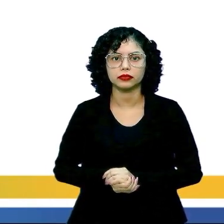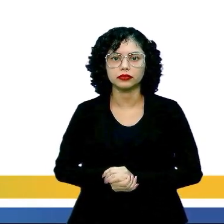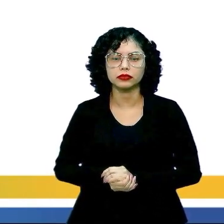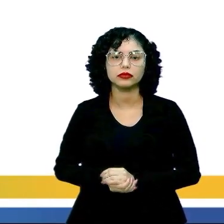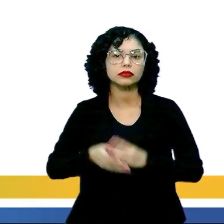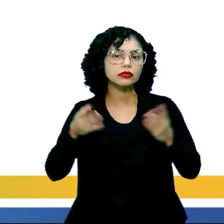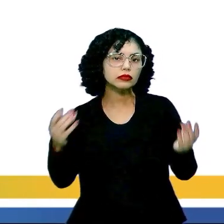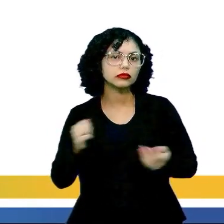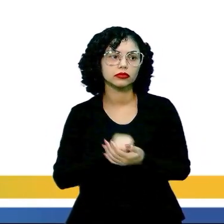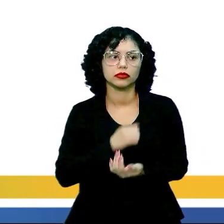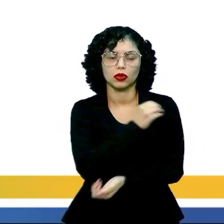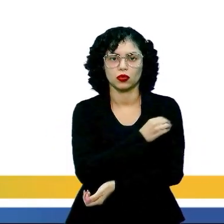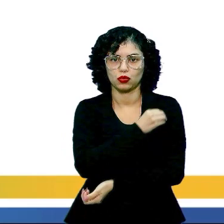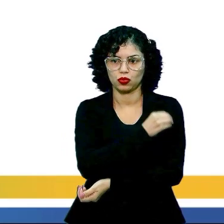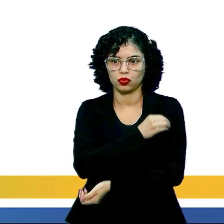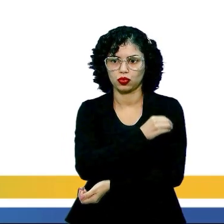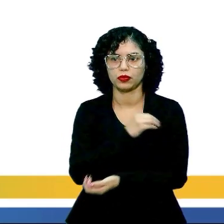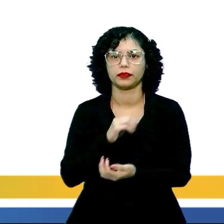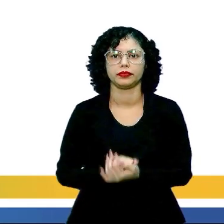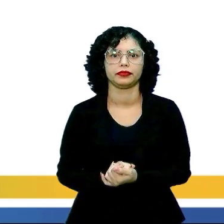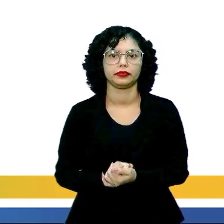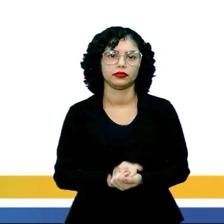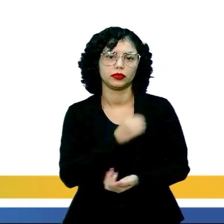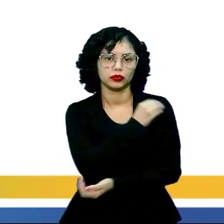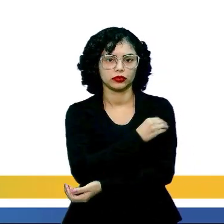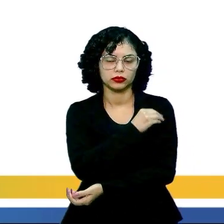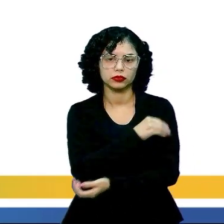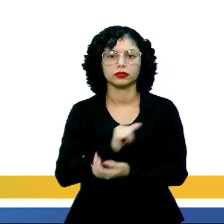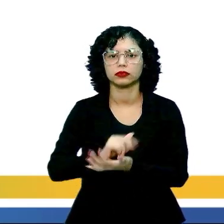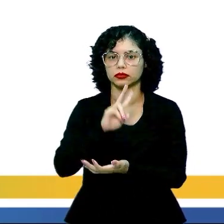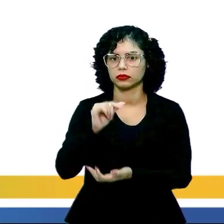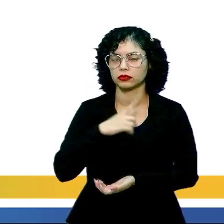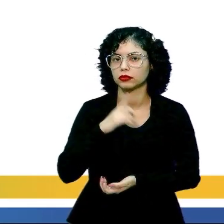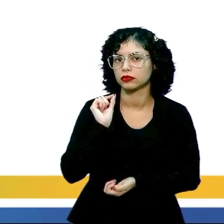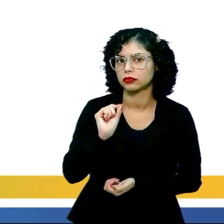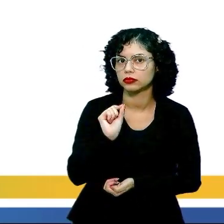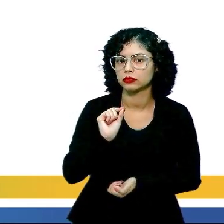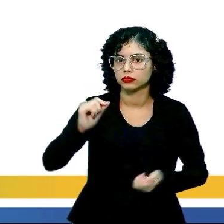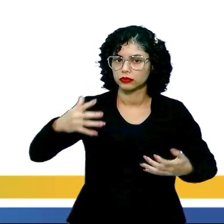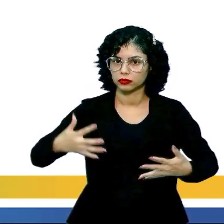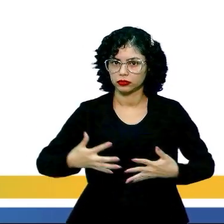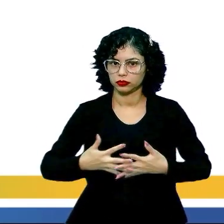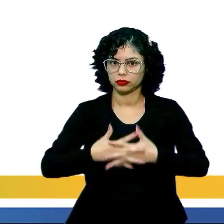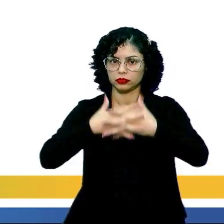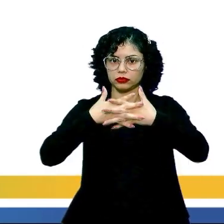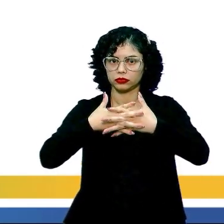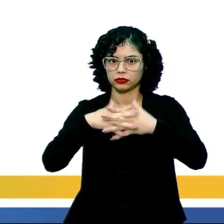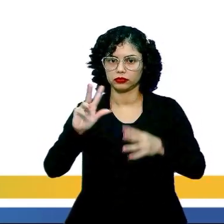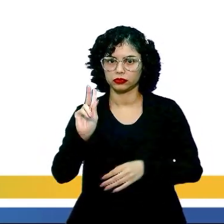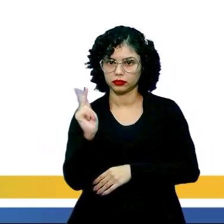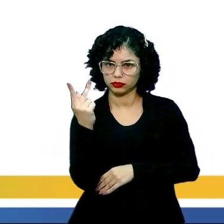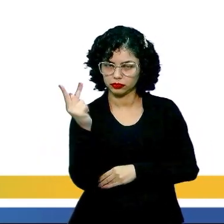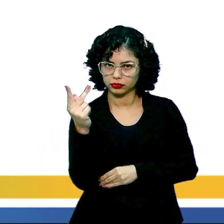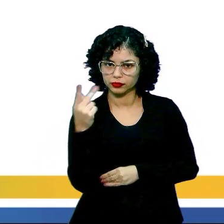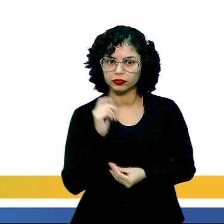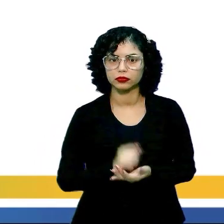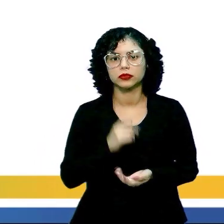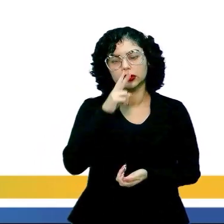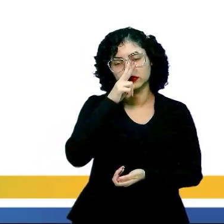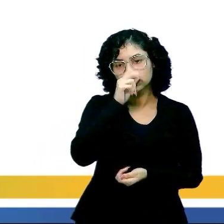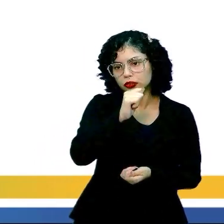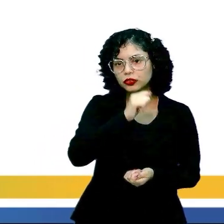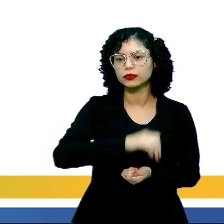Então, com relação aos álcoois, nos álcoois vai existir o quê? Ligação de hidrogênio. Então, é uma força